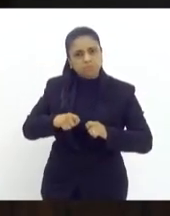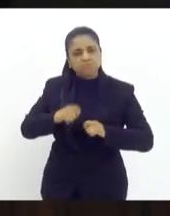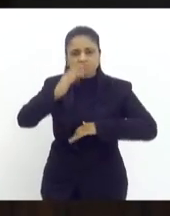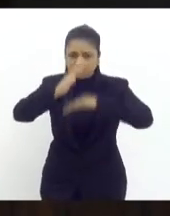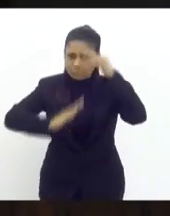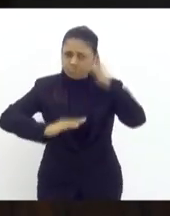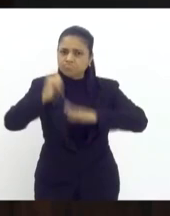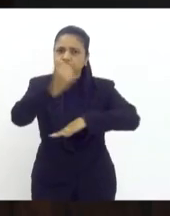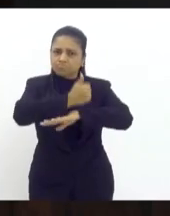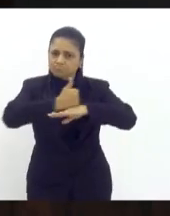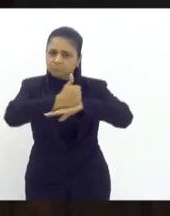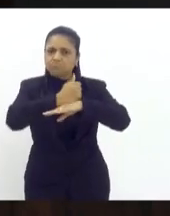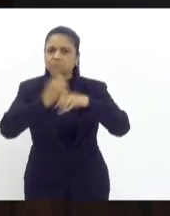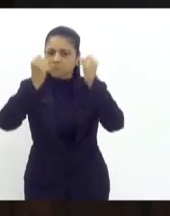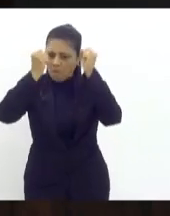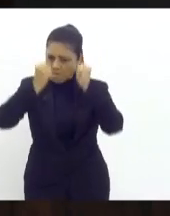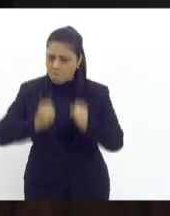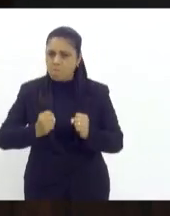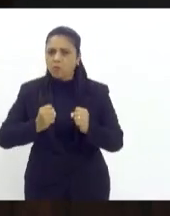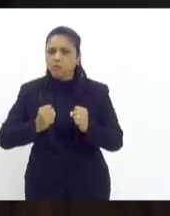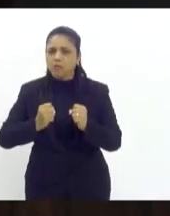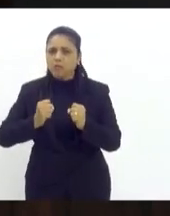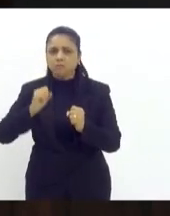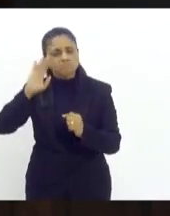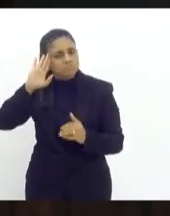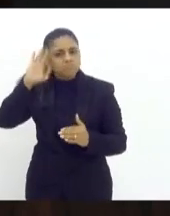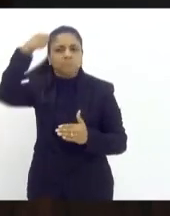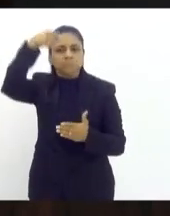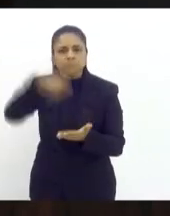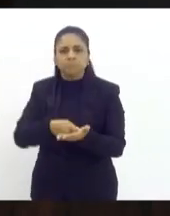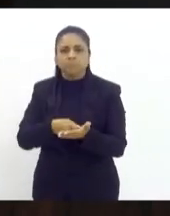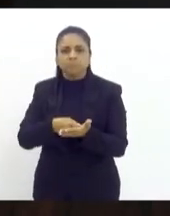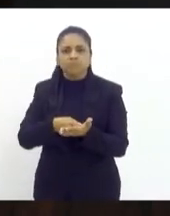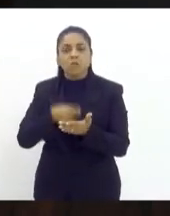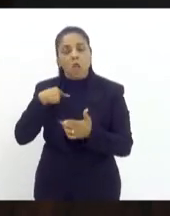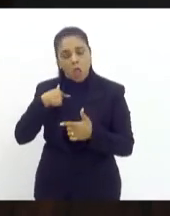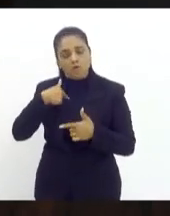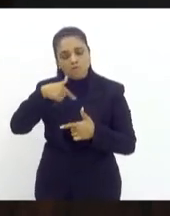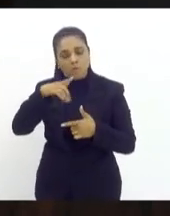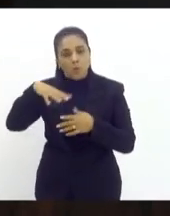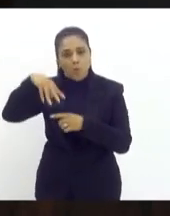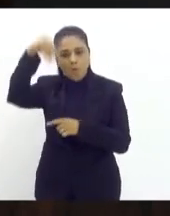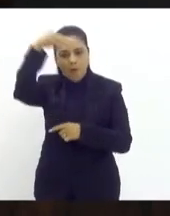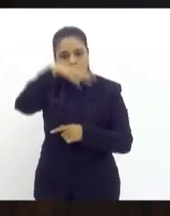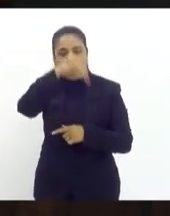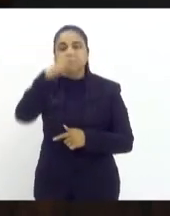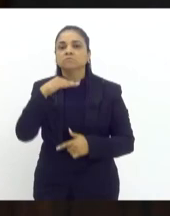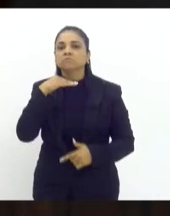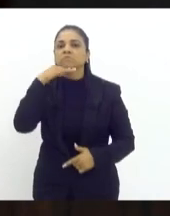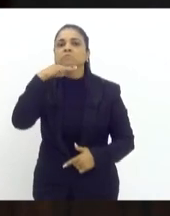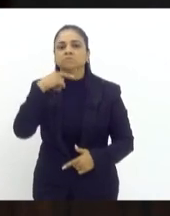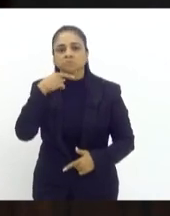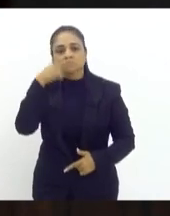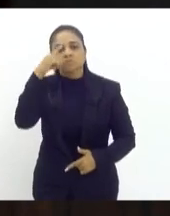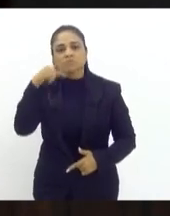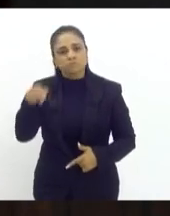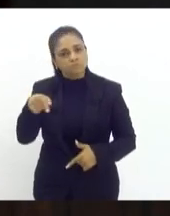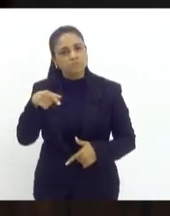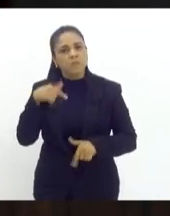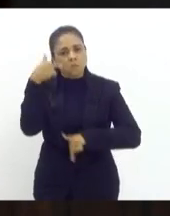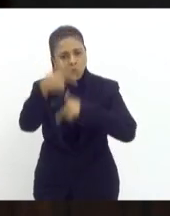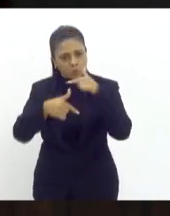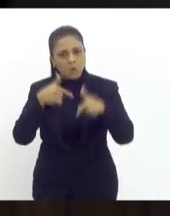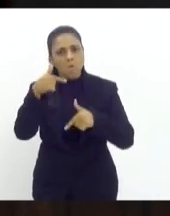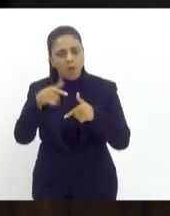cargo de poder num cargo de decisão Eu segui por Palácio de cabeça erguida cheguei lá fiz